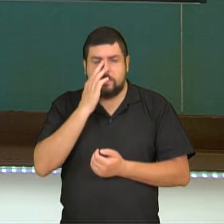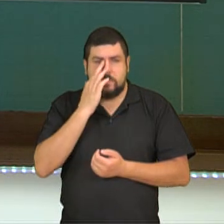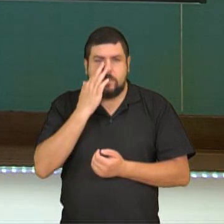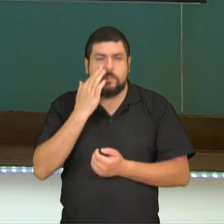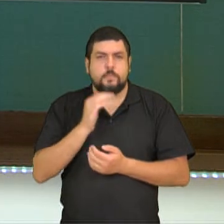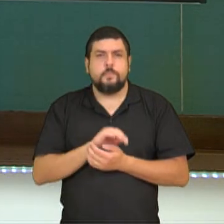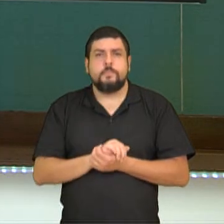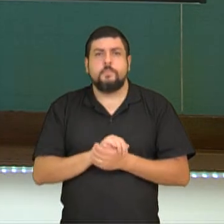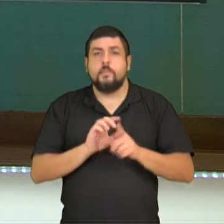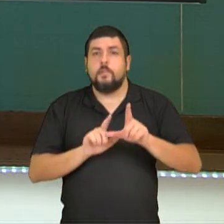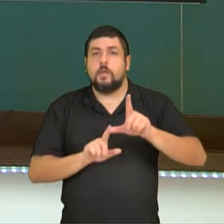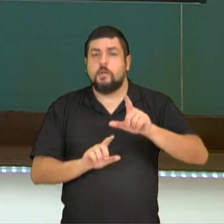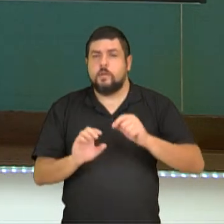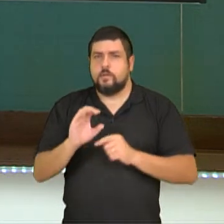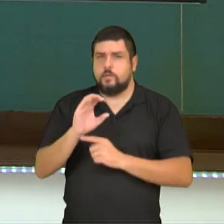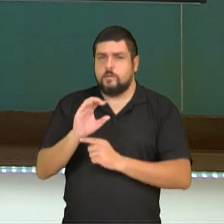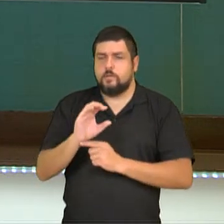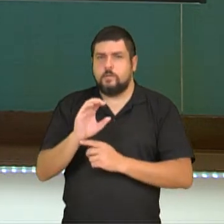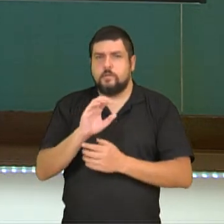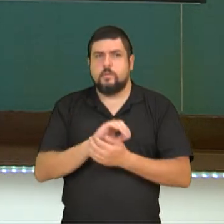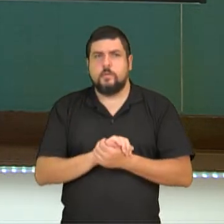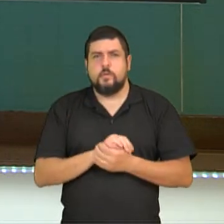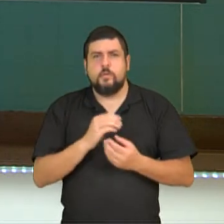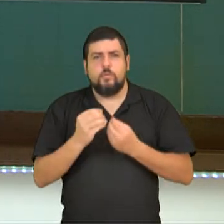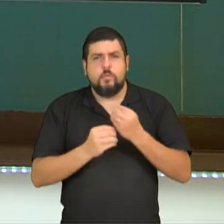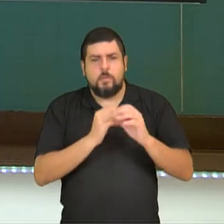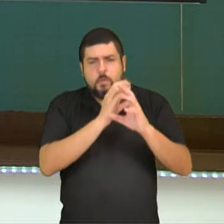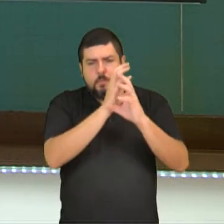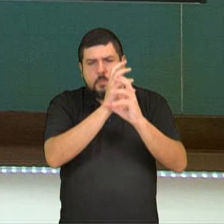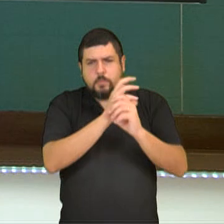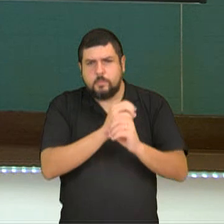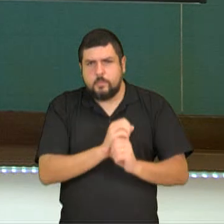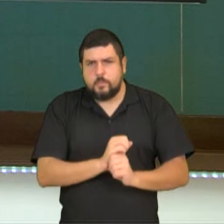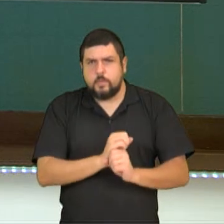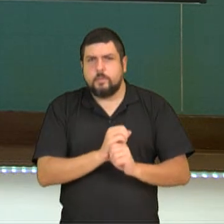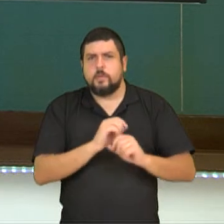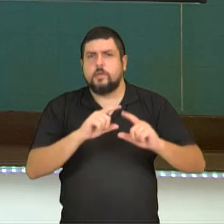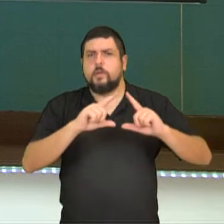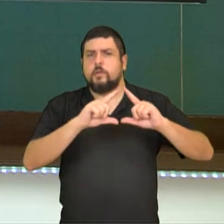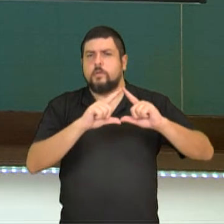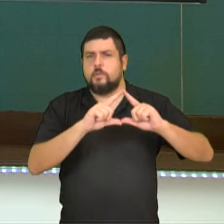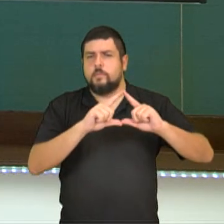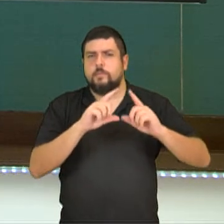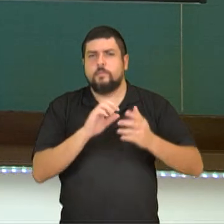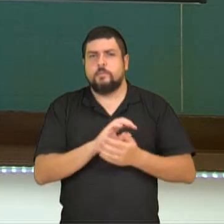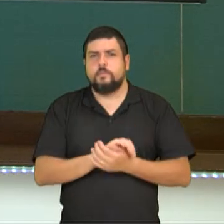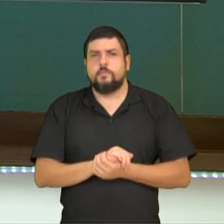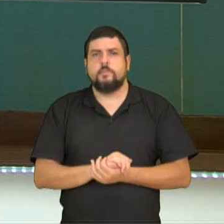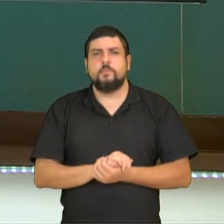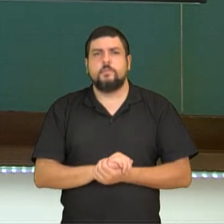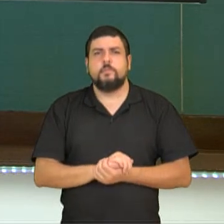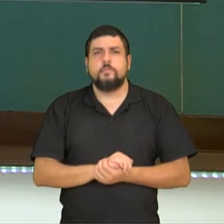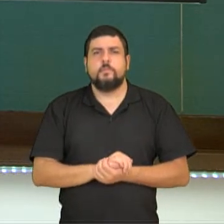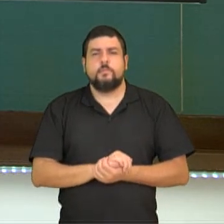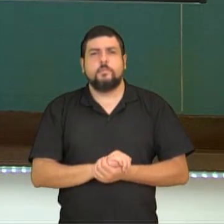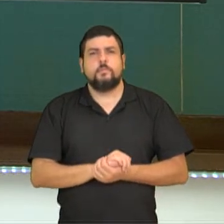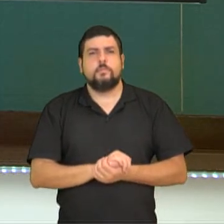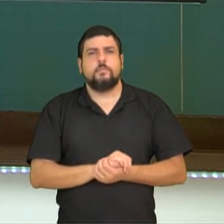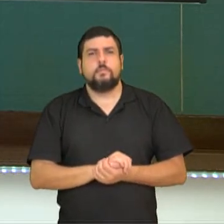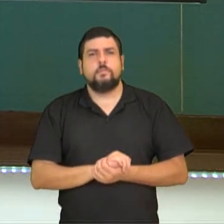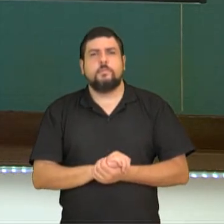o que a gente pode encontrar aqui no valor de delta. Vamos encontrar o valor de A, B e C, né? A é 1, B menos 4 e C é